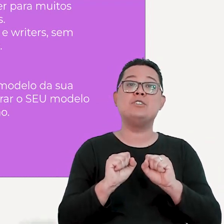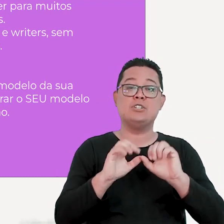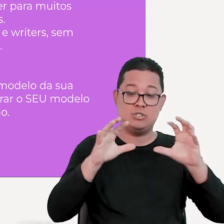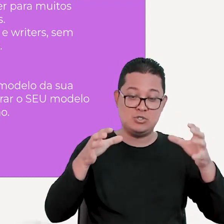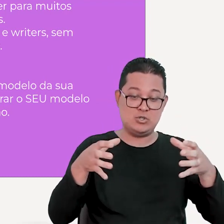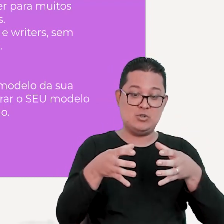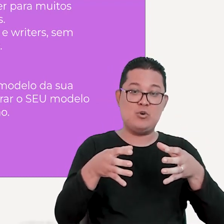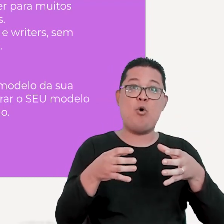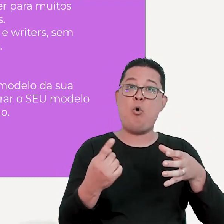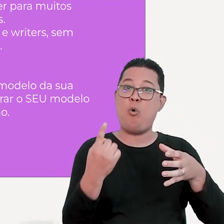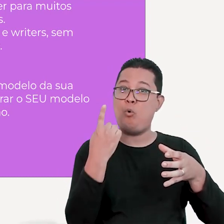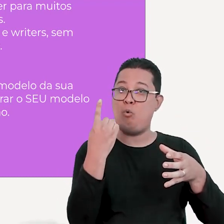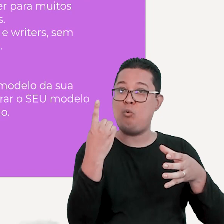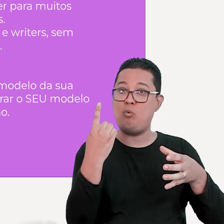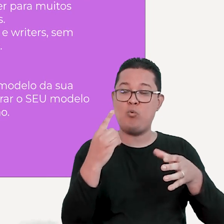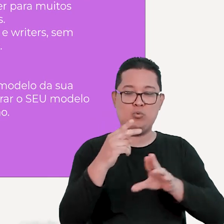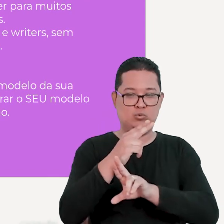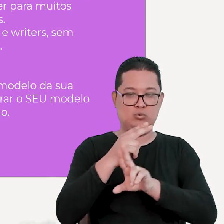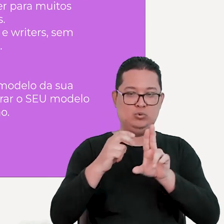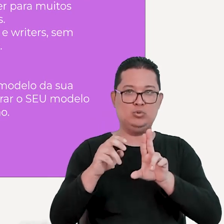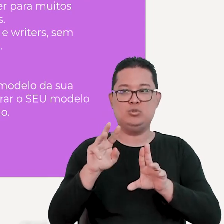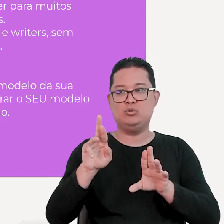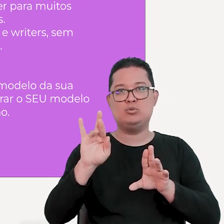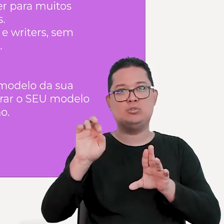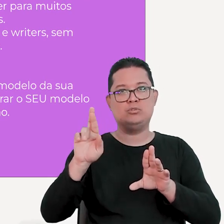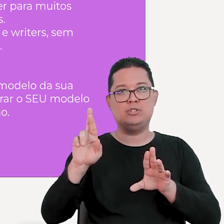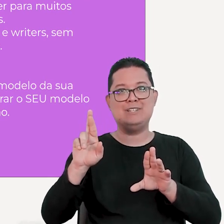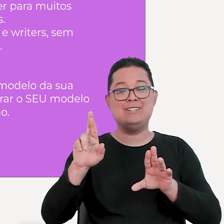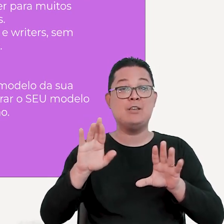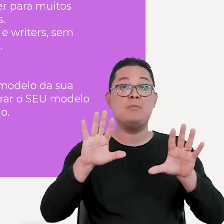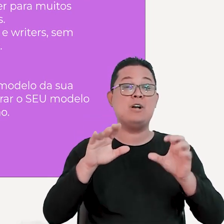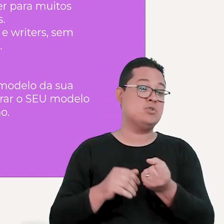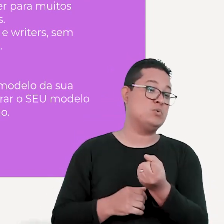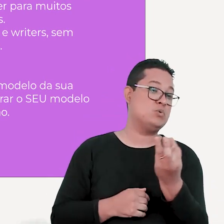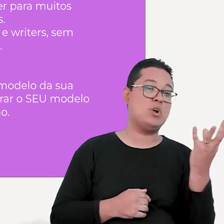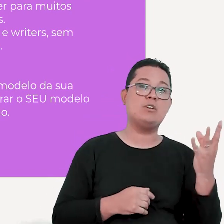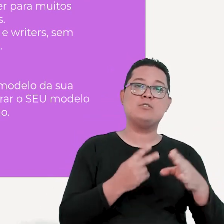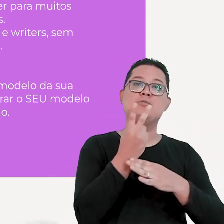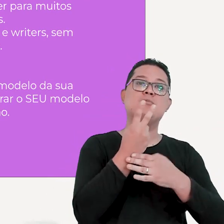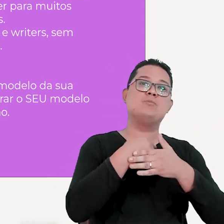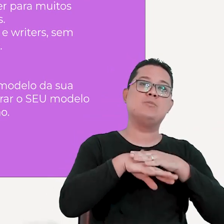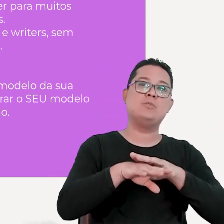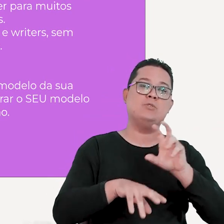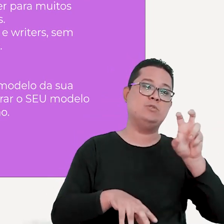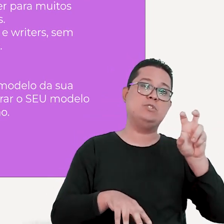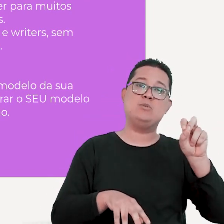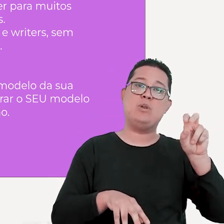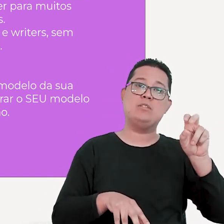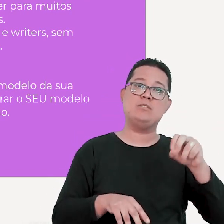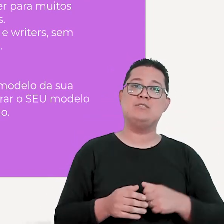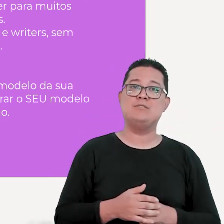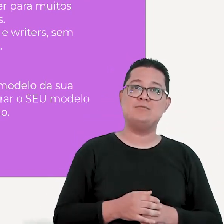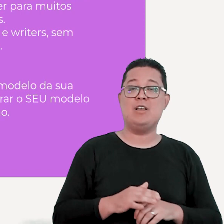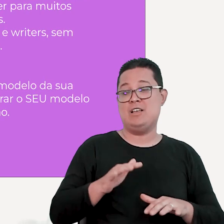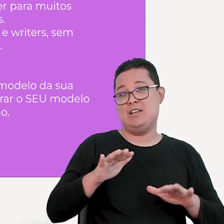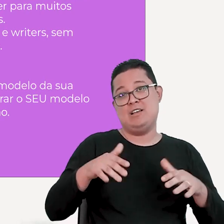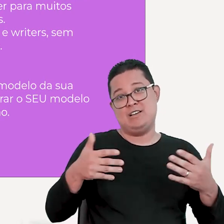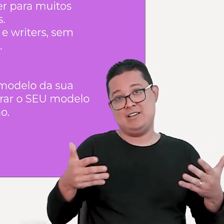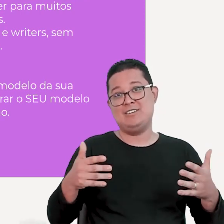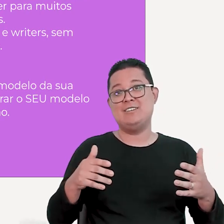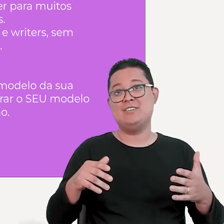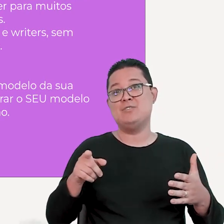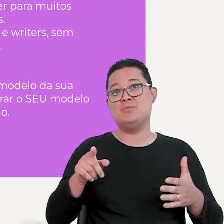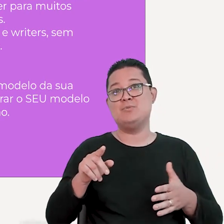50 designers, e em vez desse UX Writer fazer o texto propriamente dito da interface, ele ajuda os